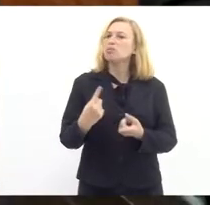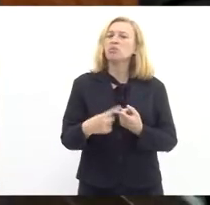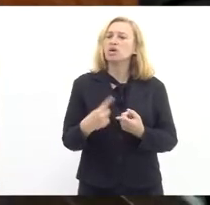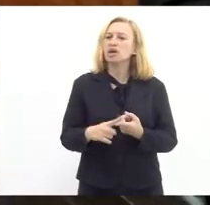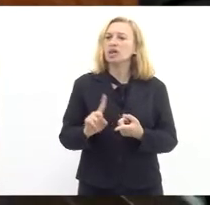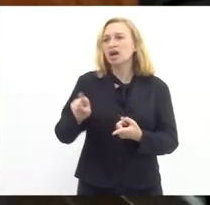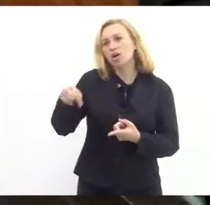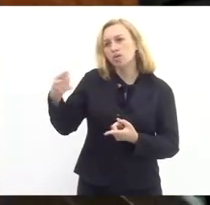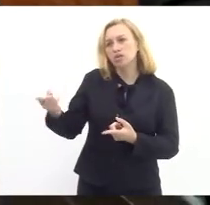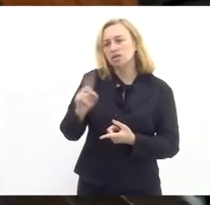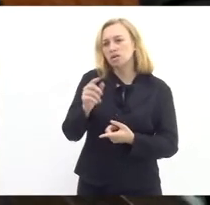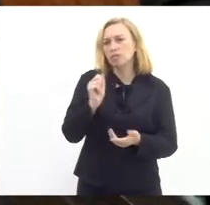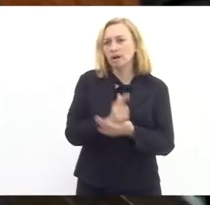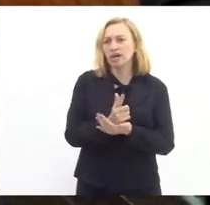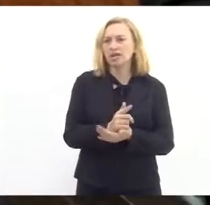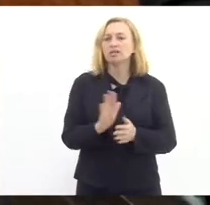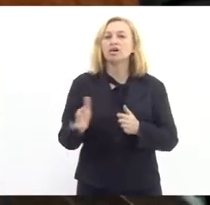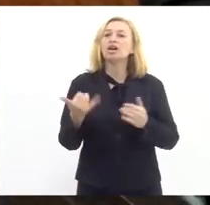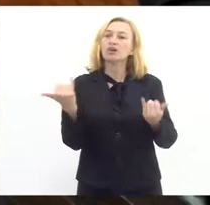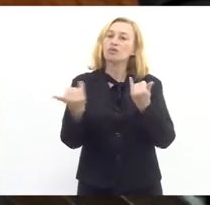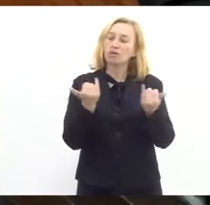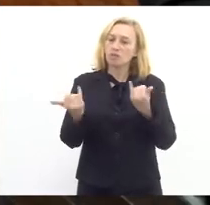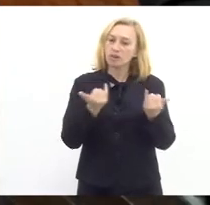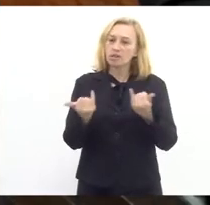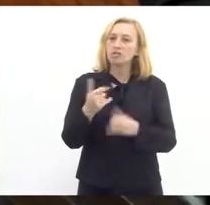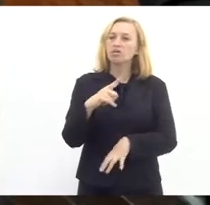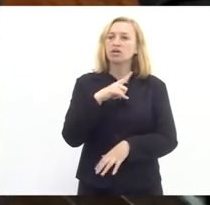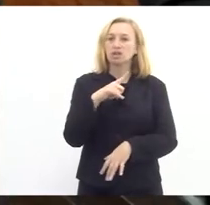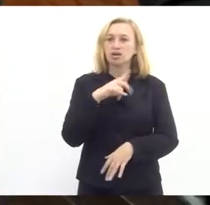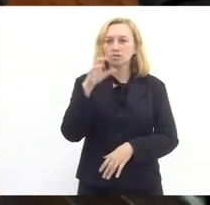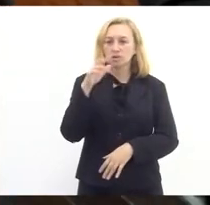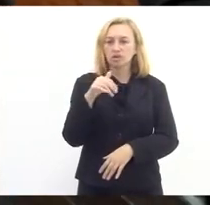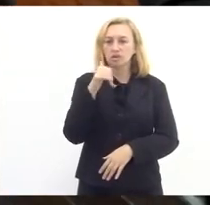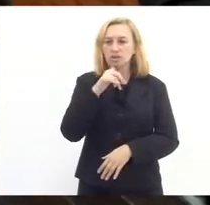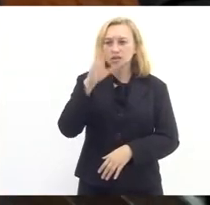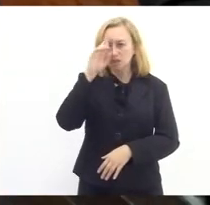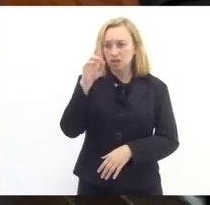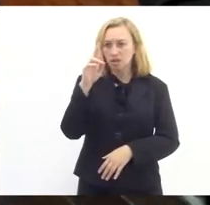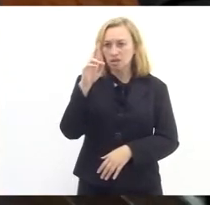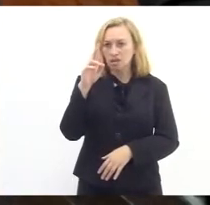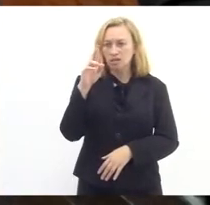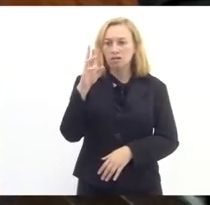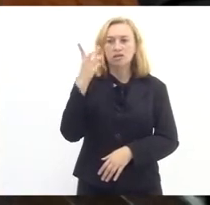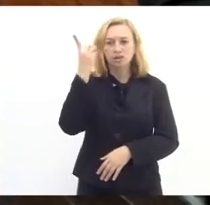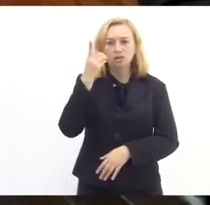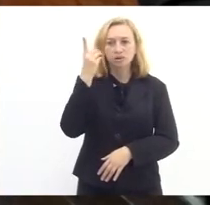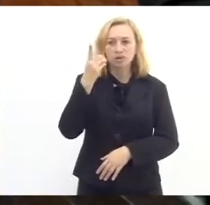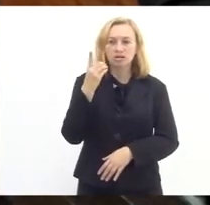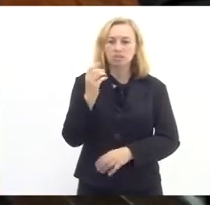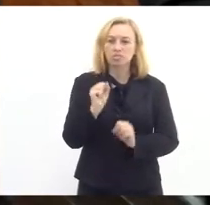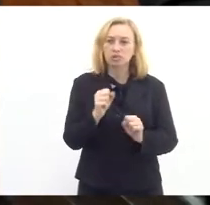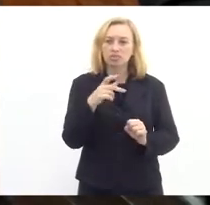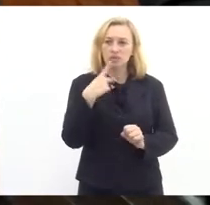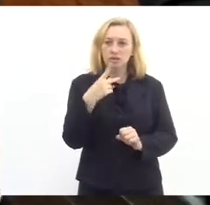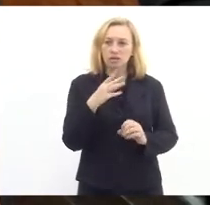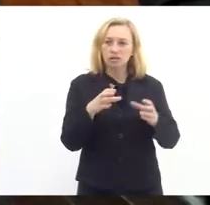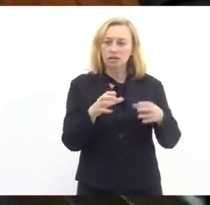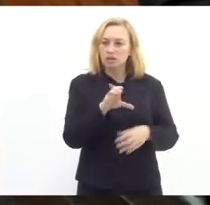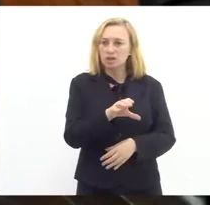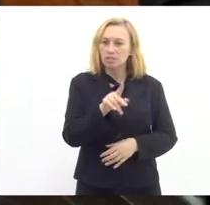pagas? Deputada, assim, a informação que nós temos, que podemos passar para a CPI, é o seguinte: